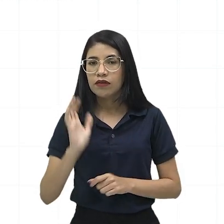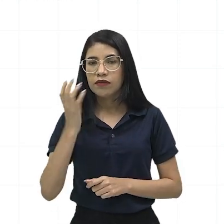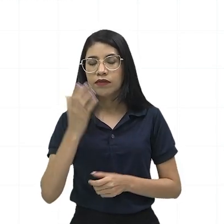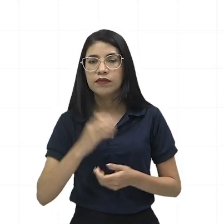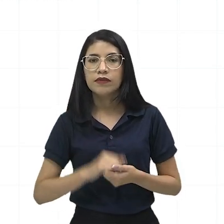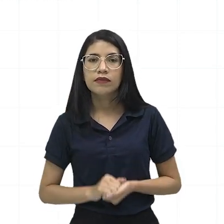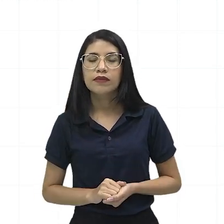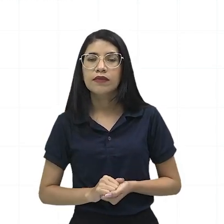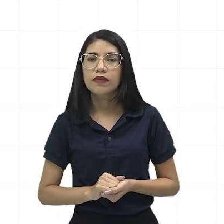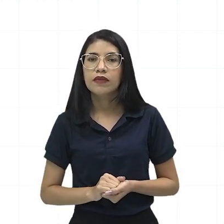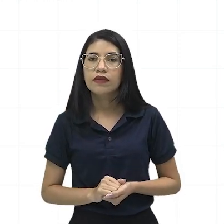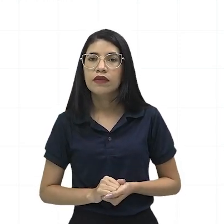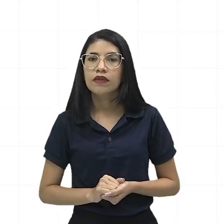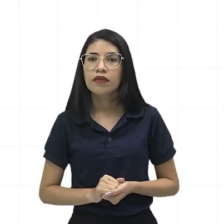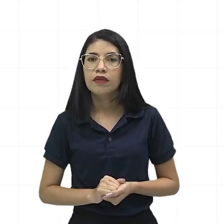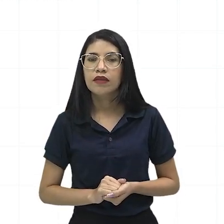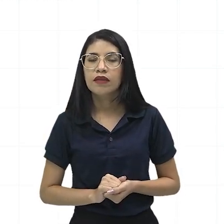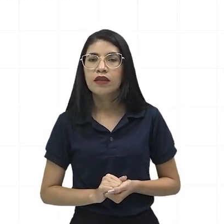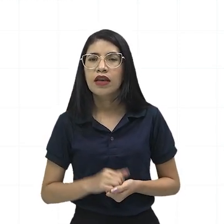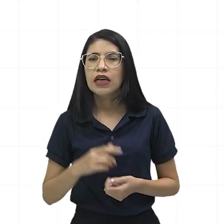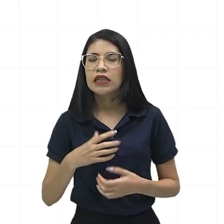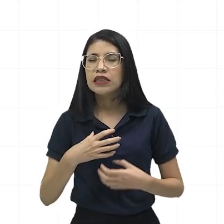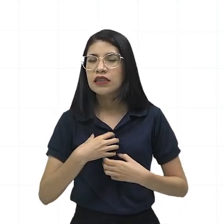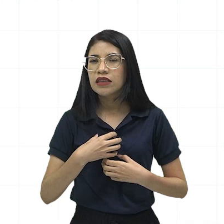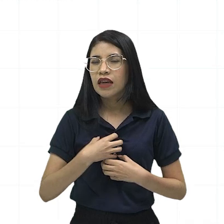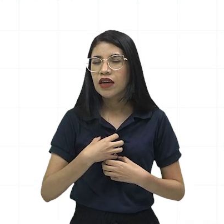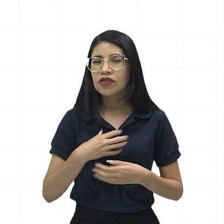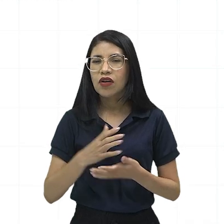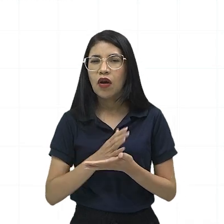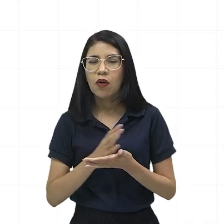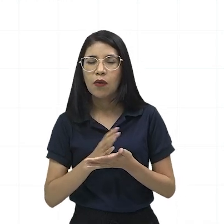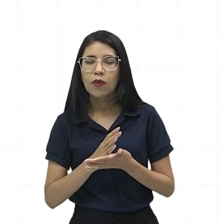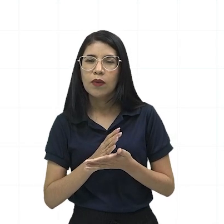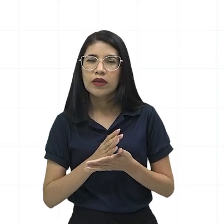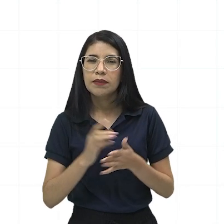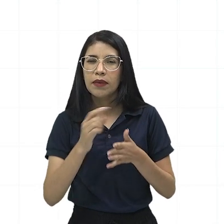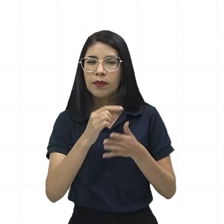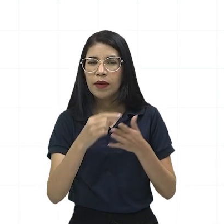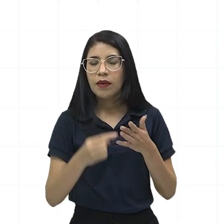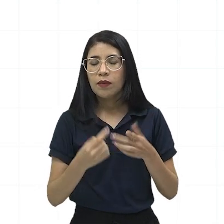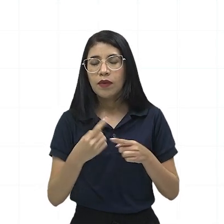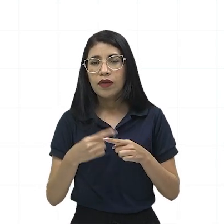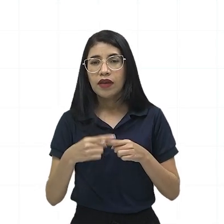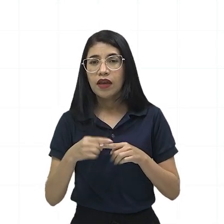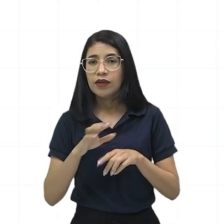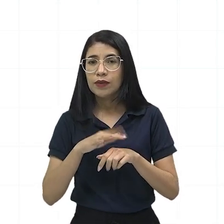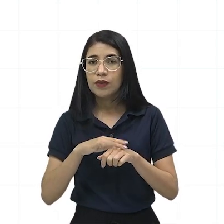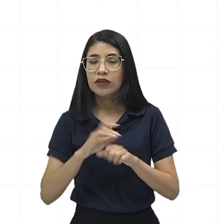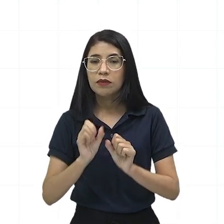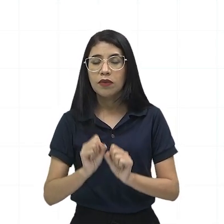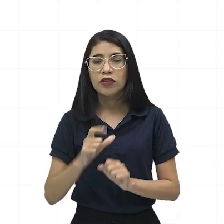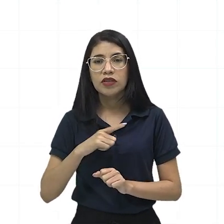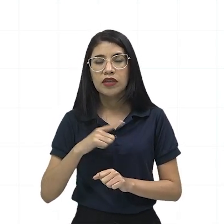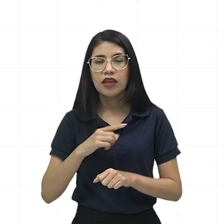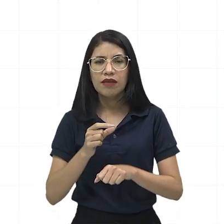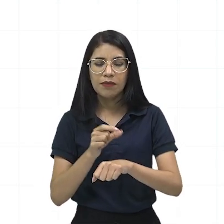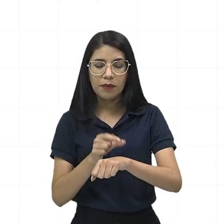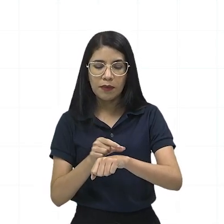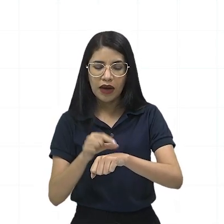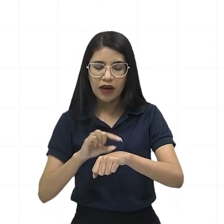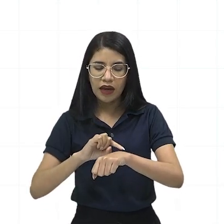né? Então, a gente vai ter primeiro ali alguns sintomas, porque a infecção pela bactéria, ela pode causar